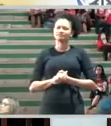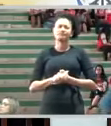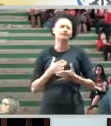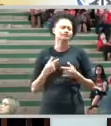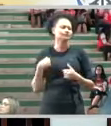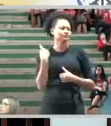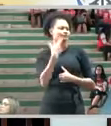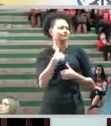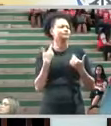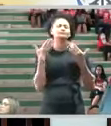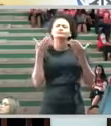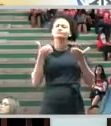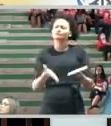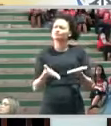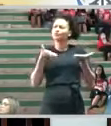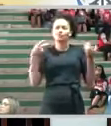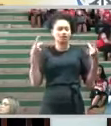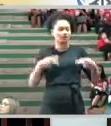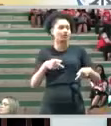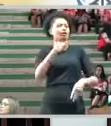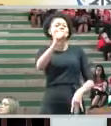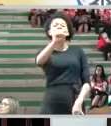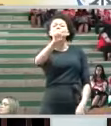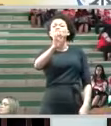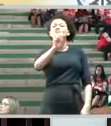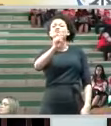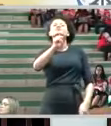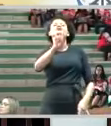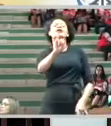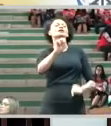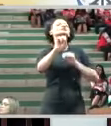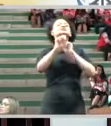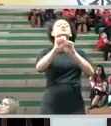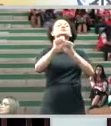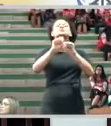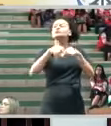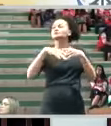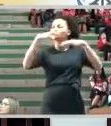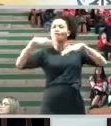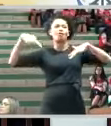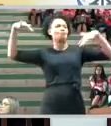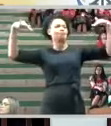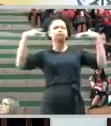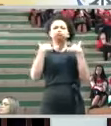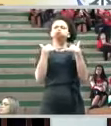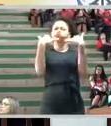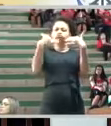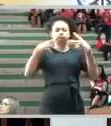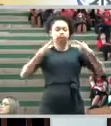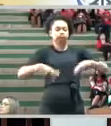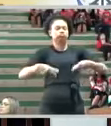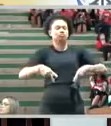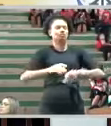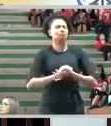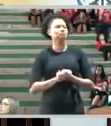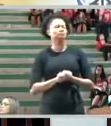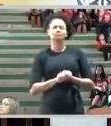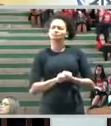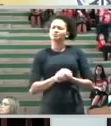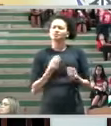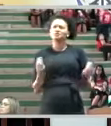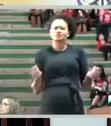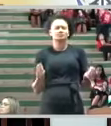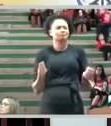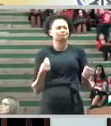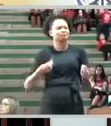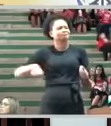Mas nós estamos hoje aqui neste ginásio, lotando essas arquibancadas e as naves desse ginásio. Mas